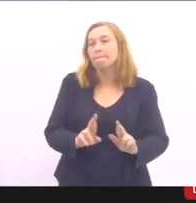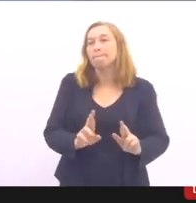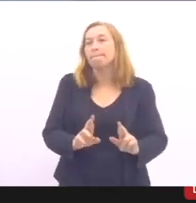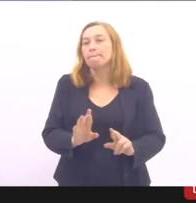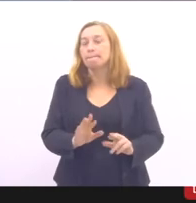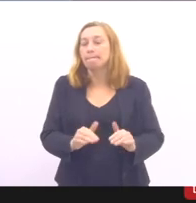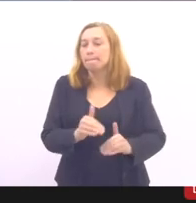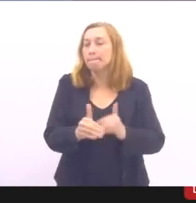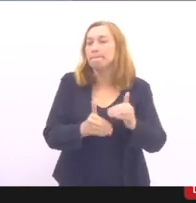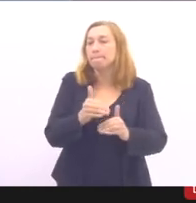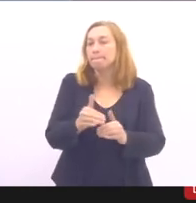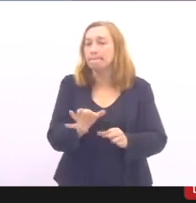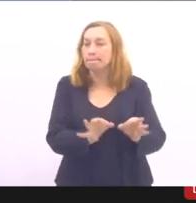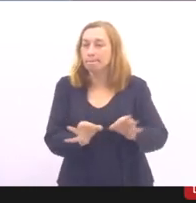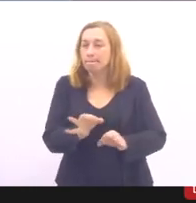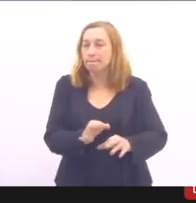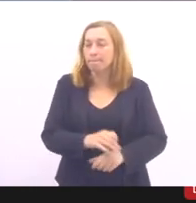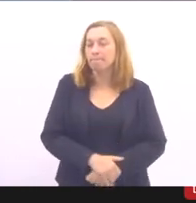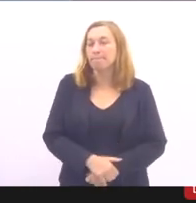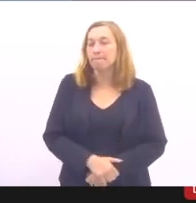sendo desenvolvidos.